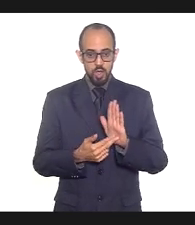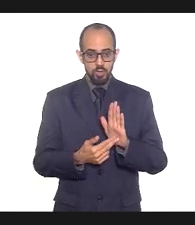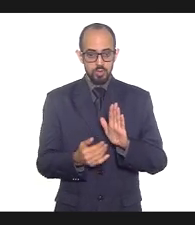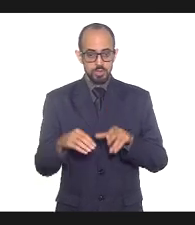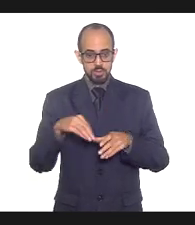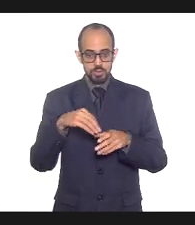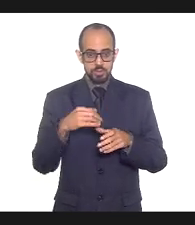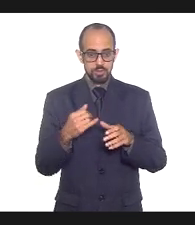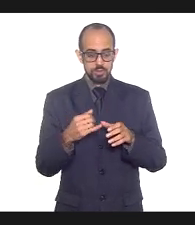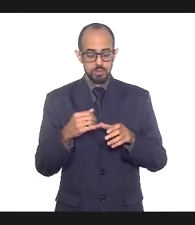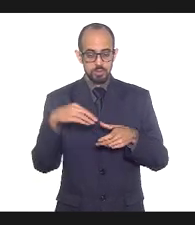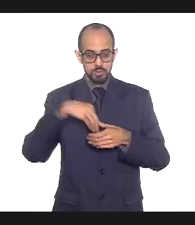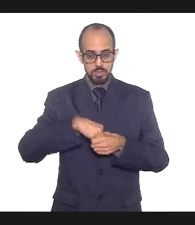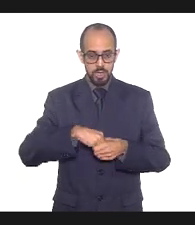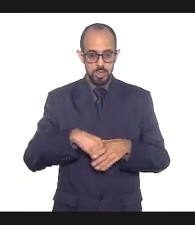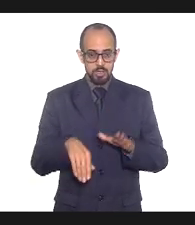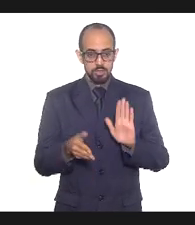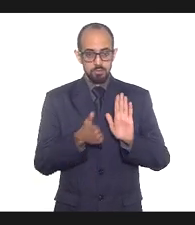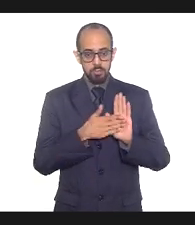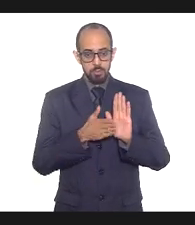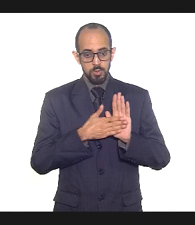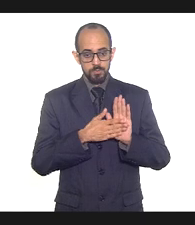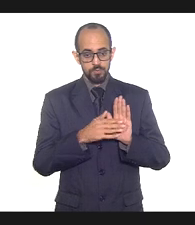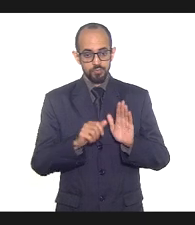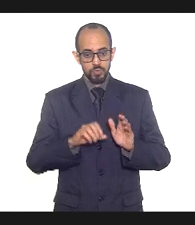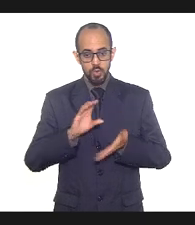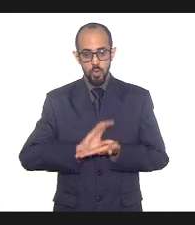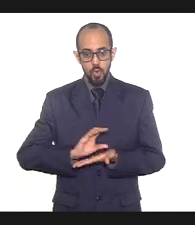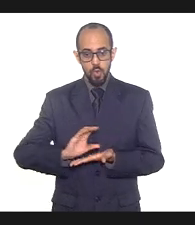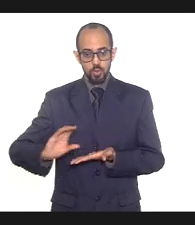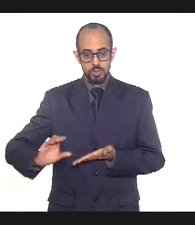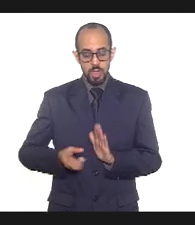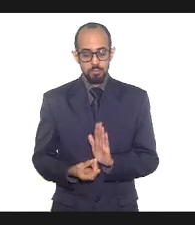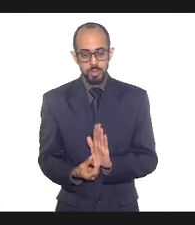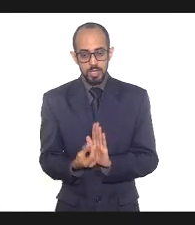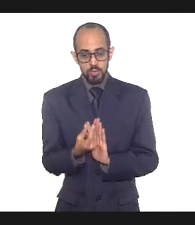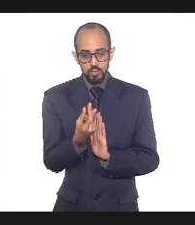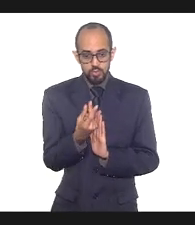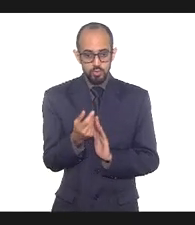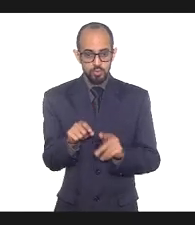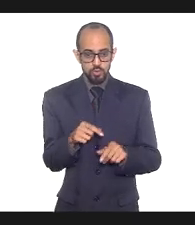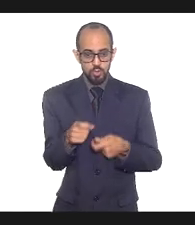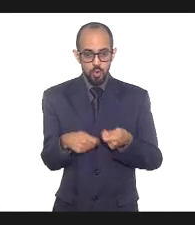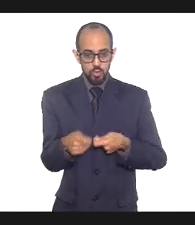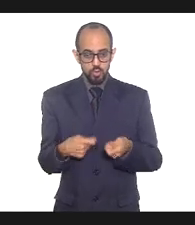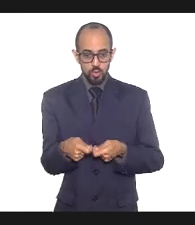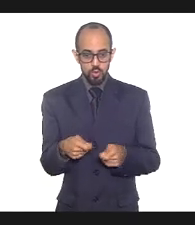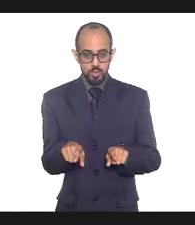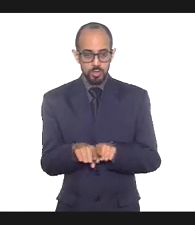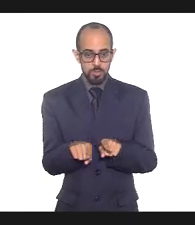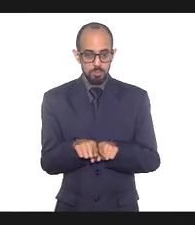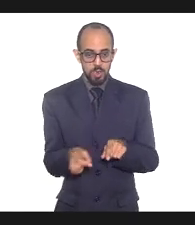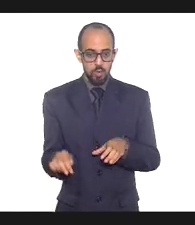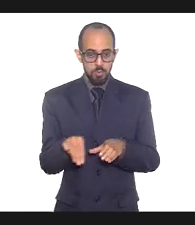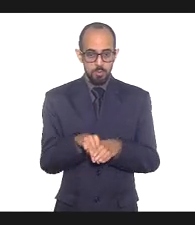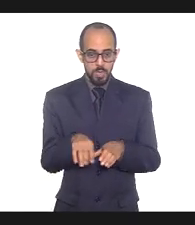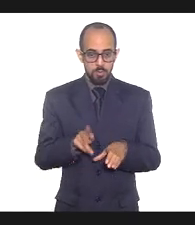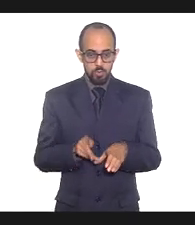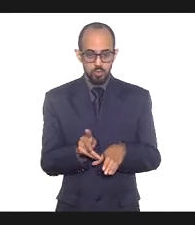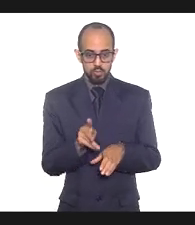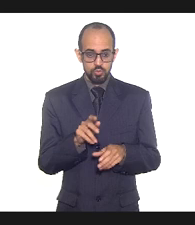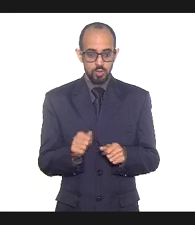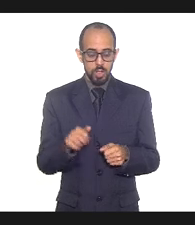externas orçamento Finanças fiscalização financeira e controle também como membro efetivo agradecer o senhor e